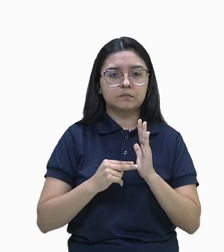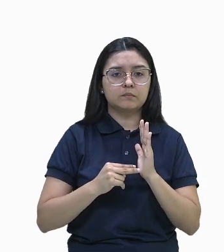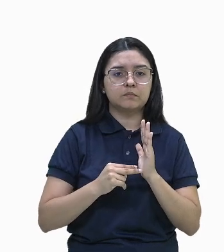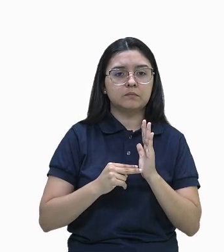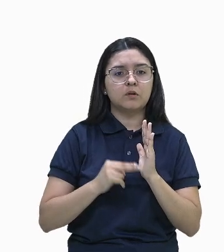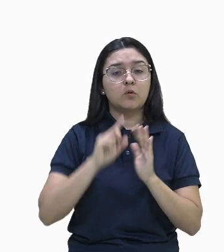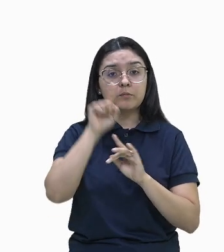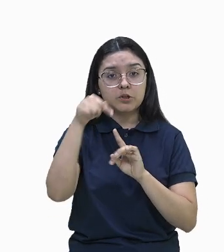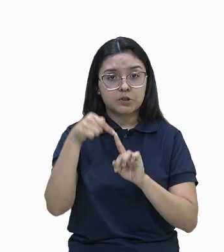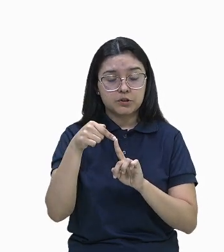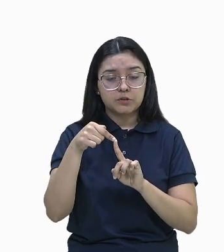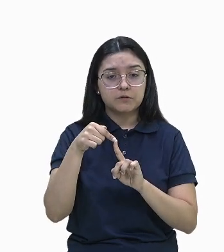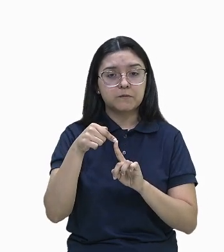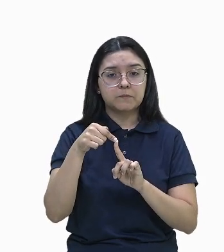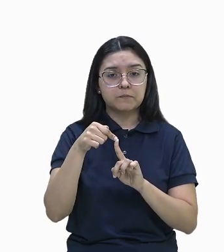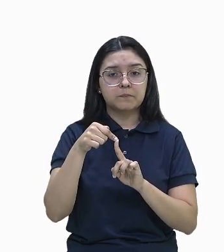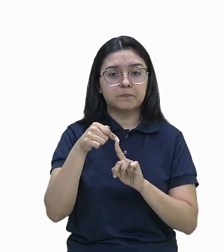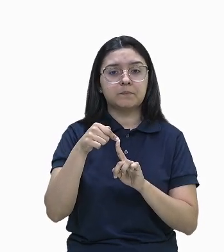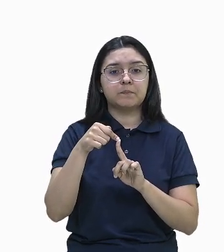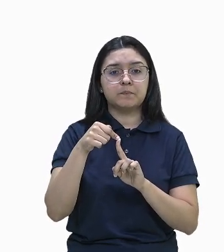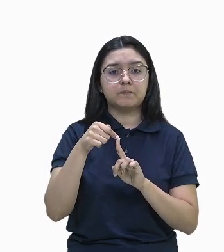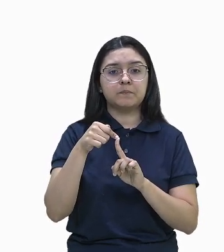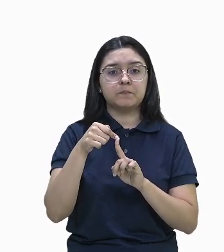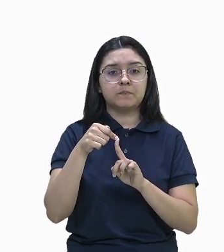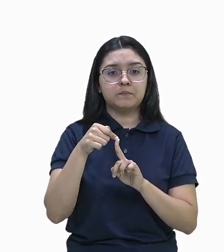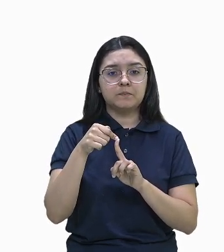forma objetiva,